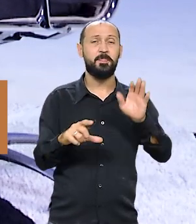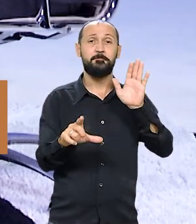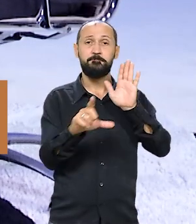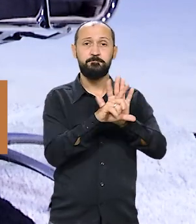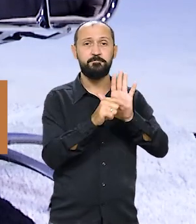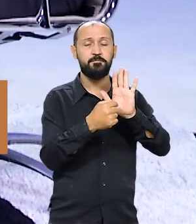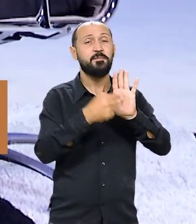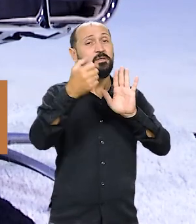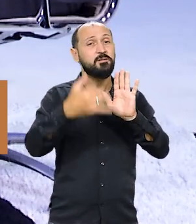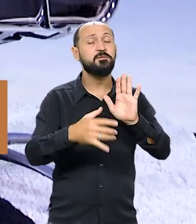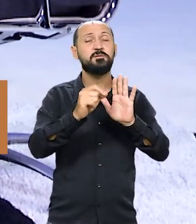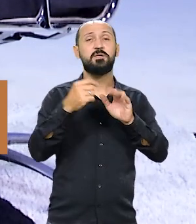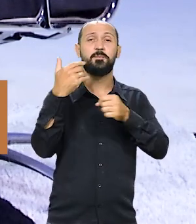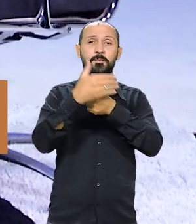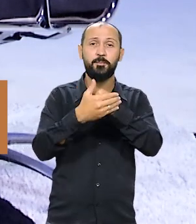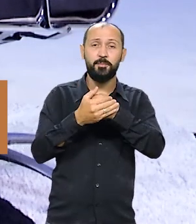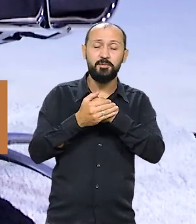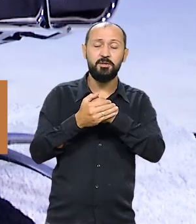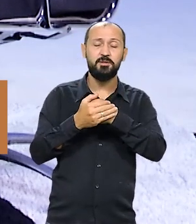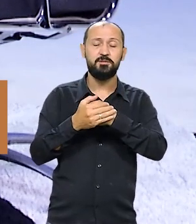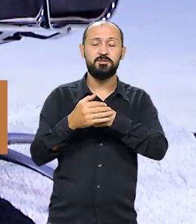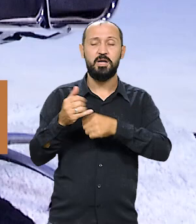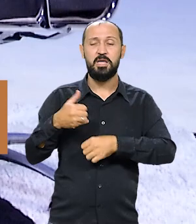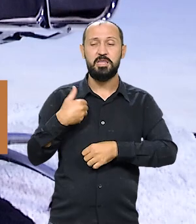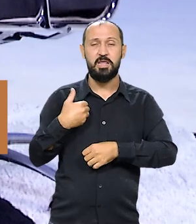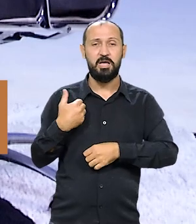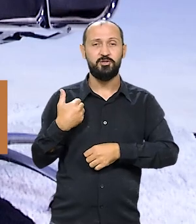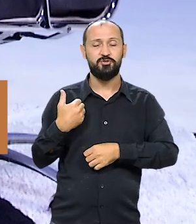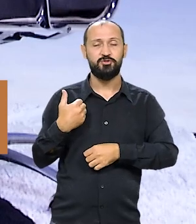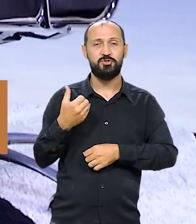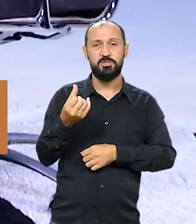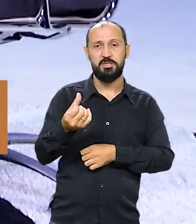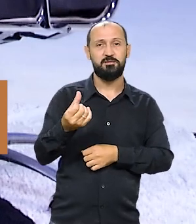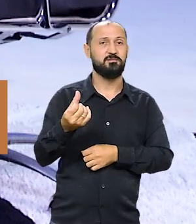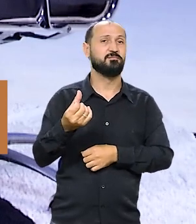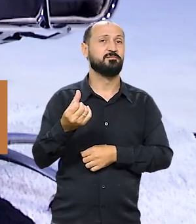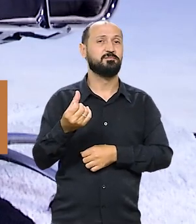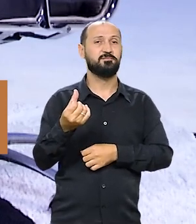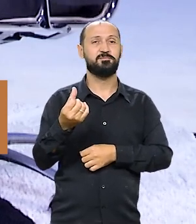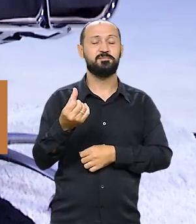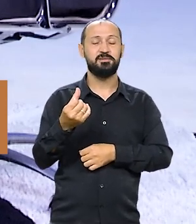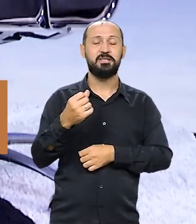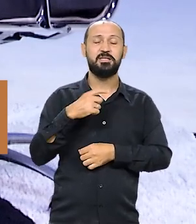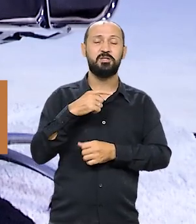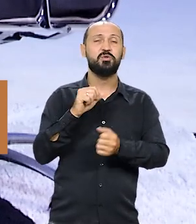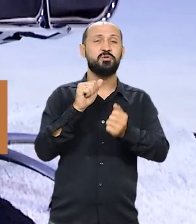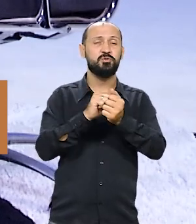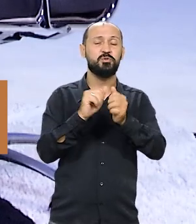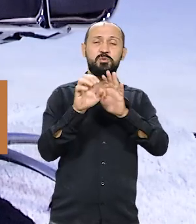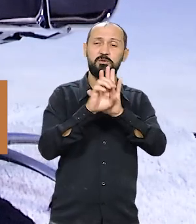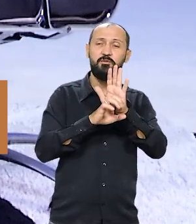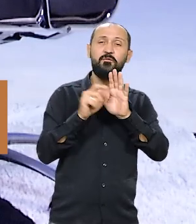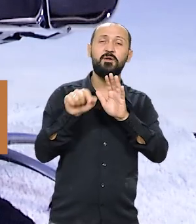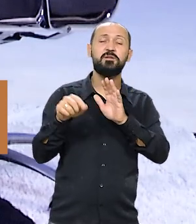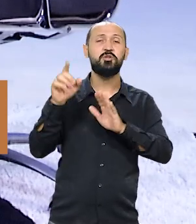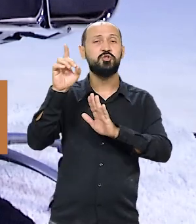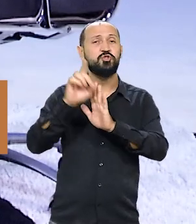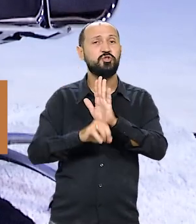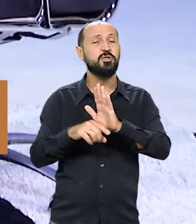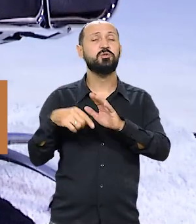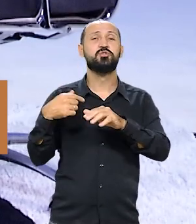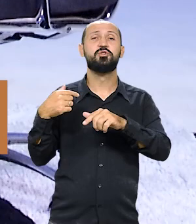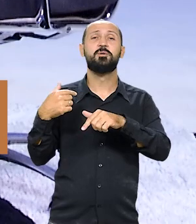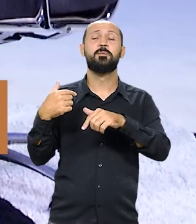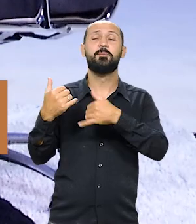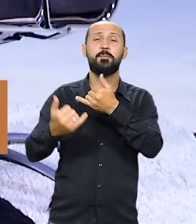uma lei específica que protege os primeiros 6 anos. E quando você vem junto com isso, o estatuto dizendo, olha, ela tem direito de